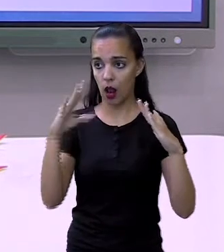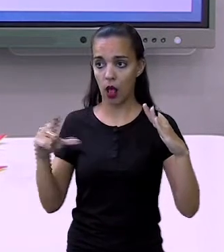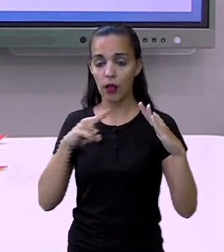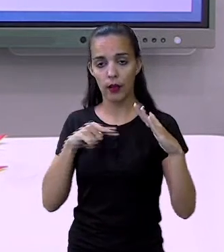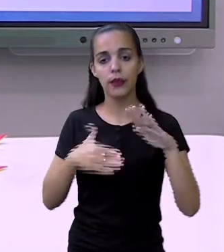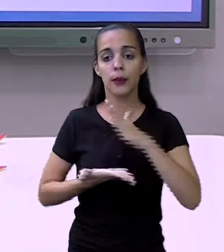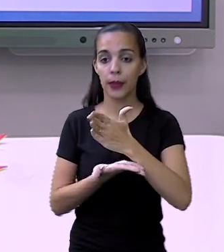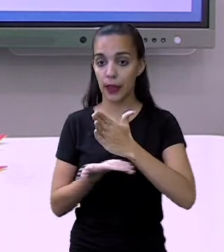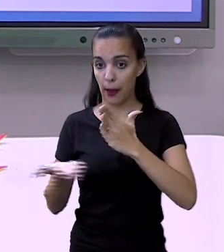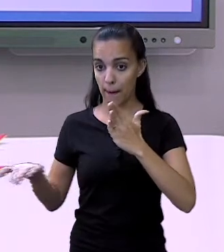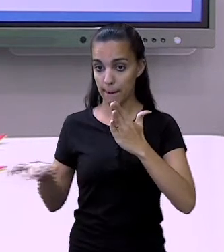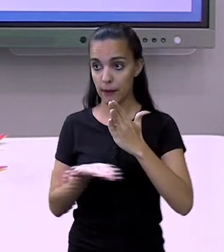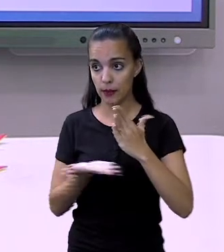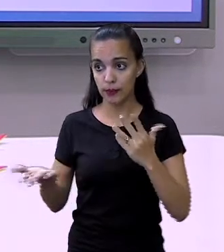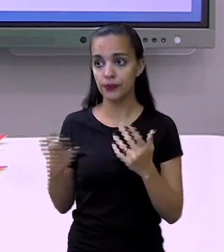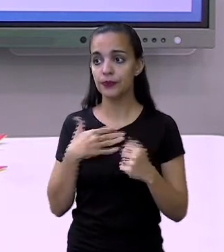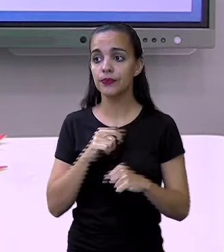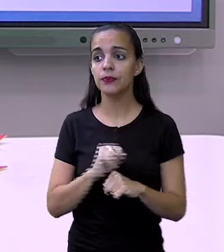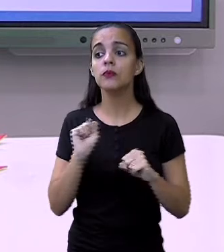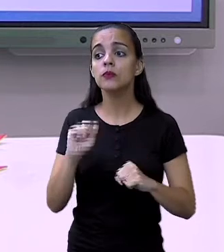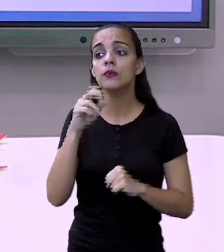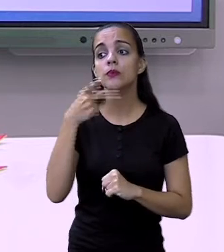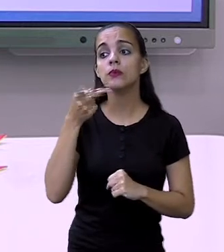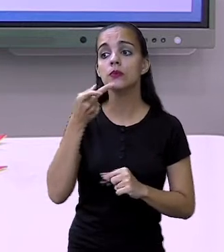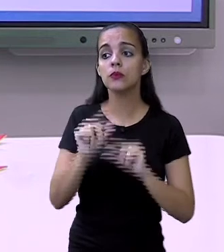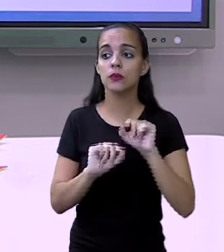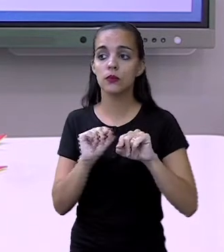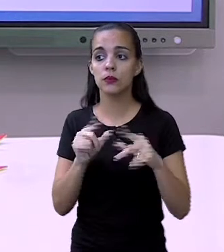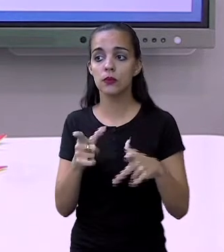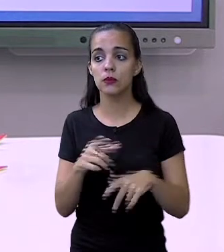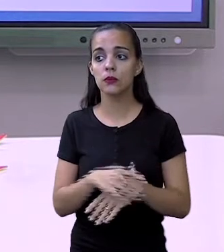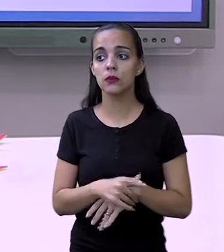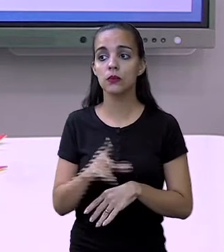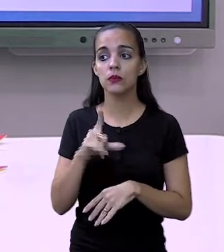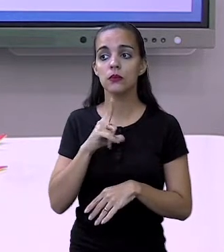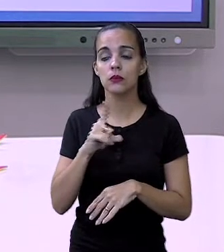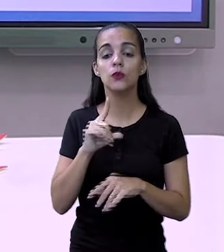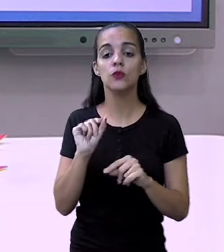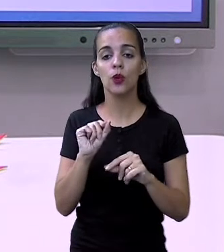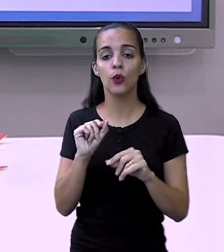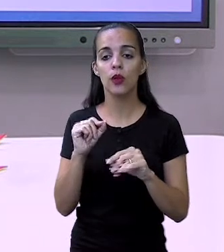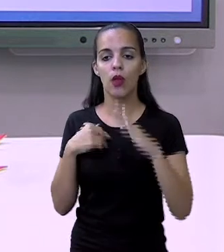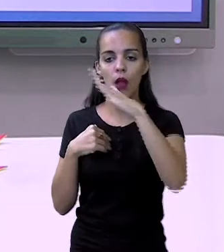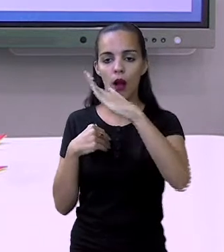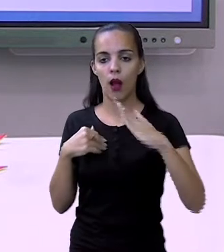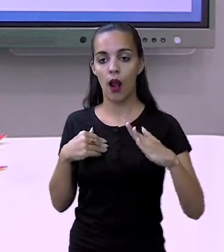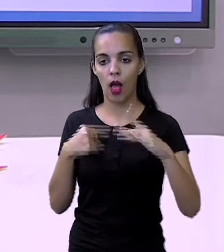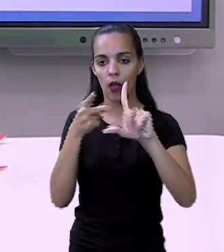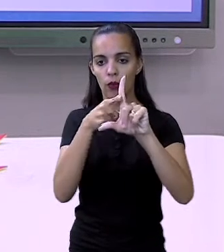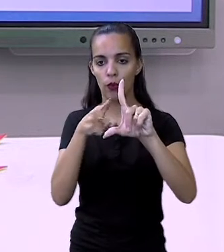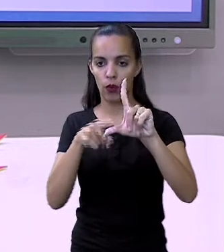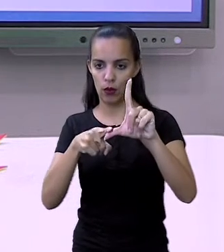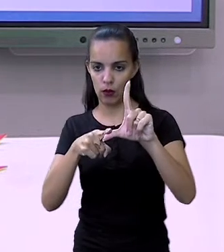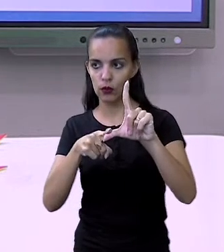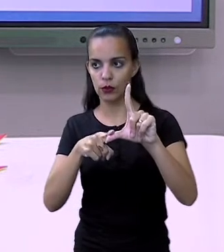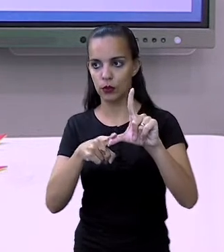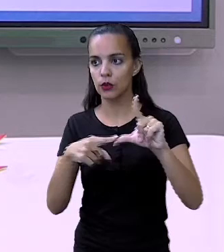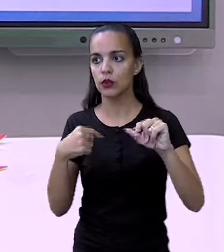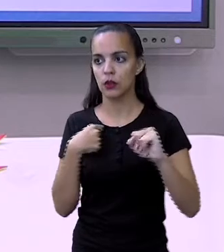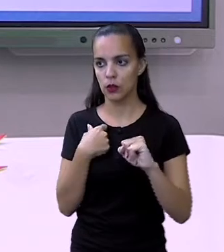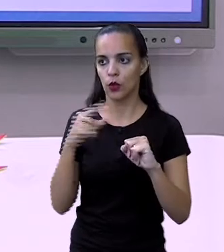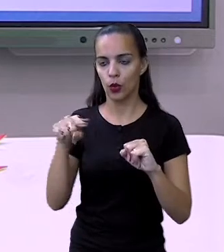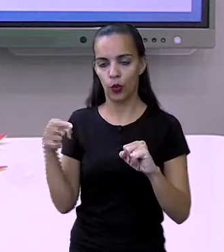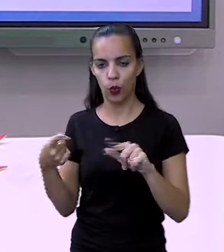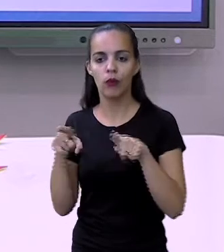base também, e eu posso falar que lado, ângulo, lado.